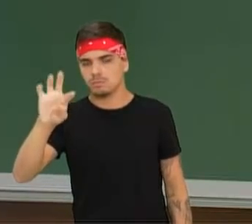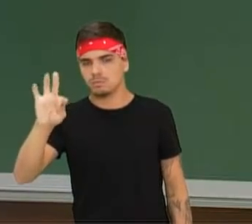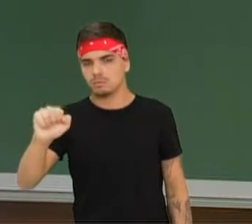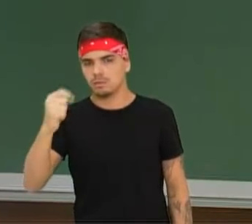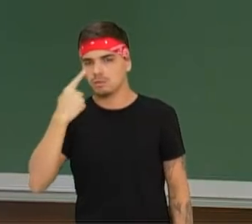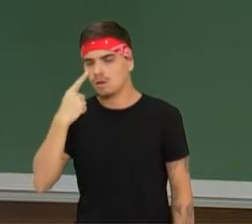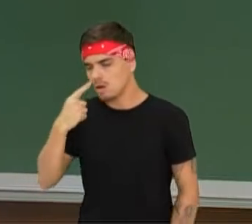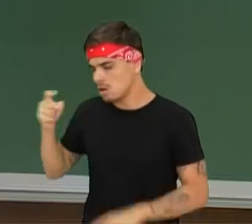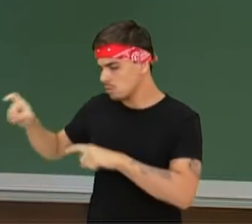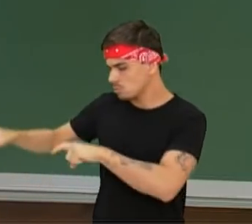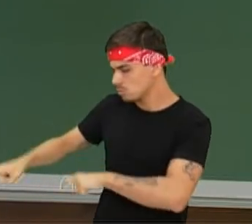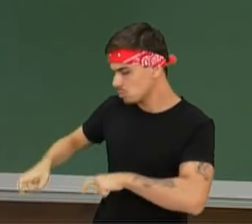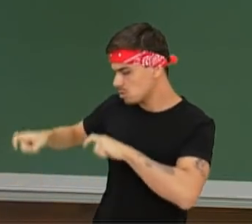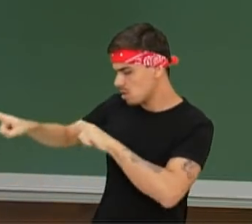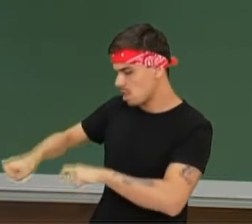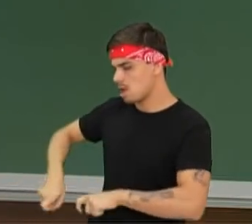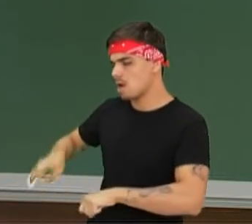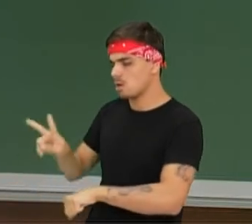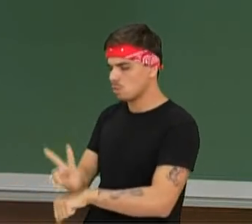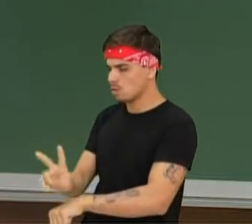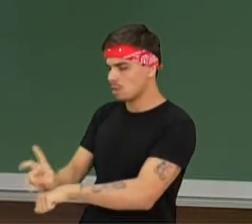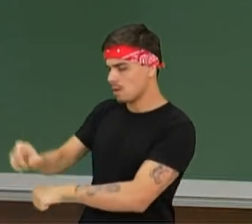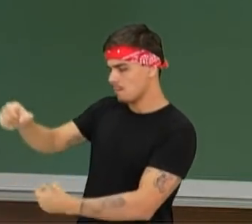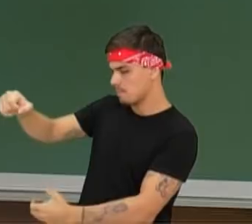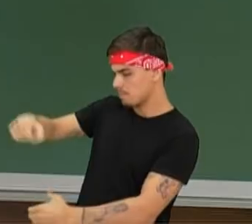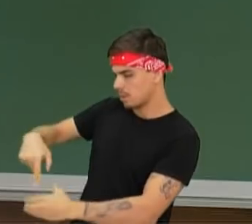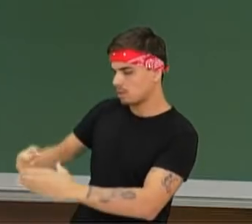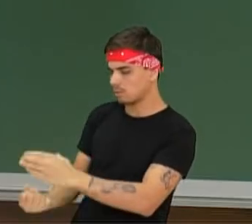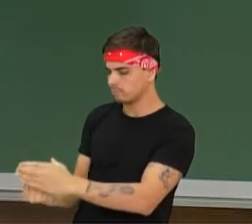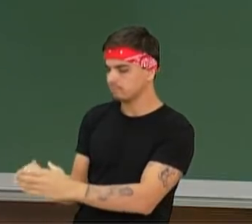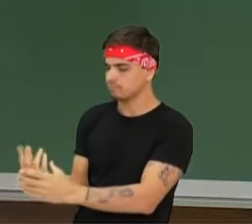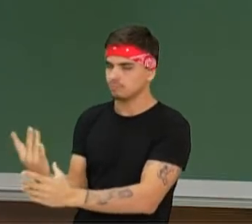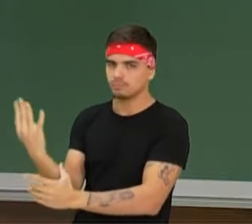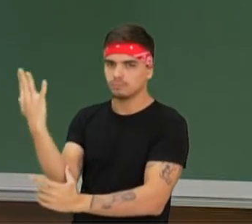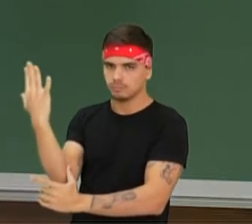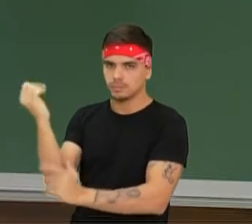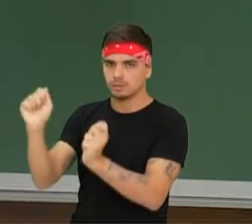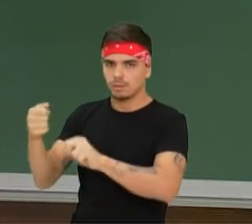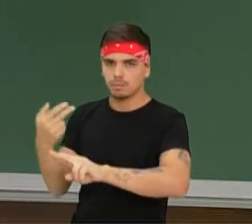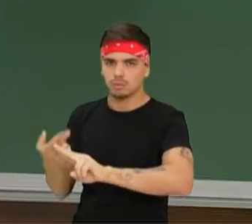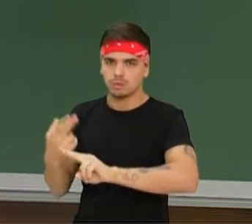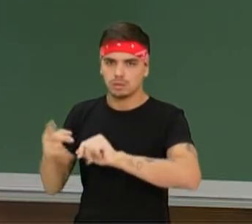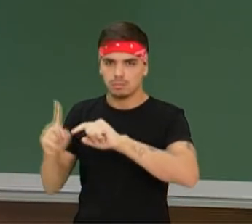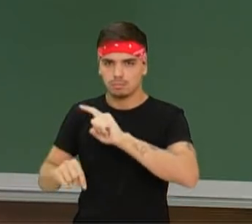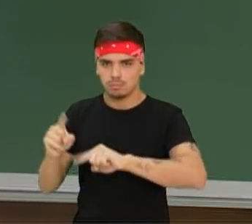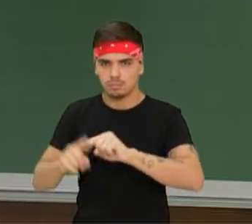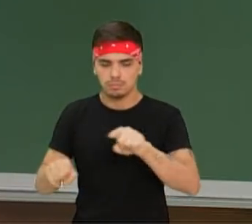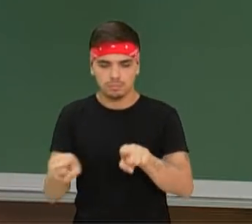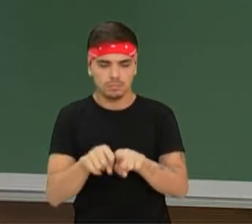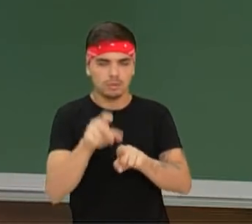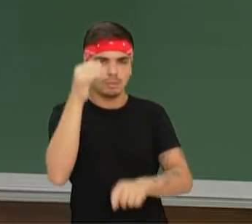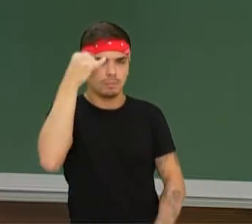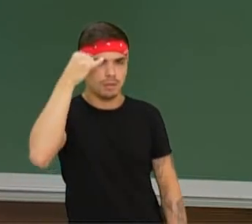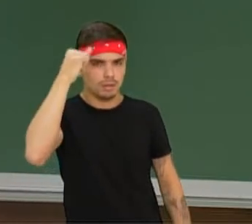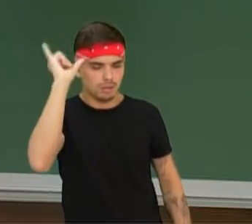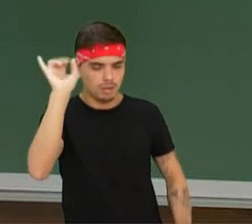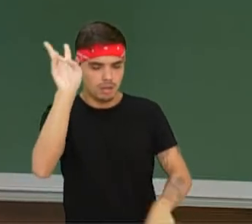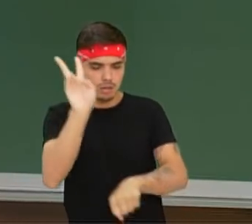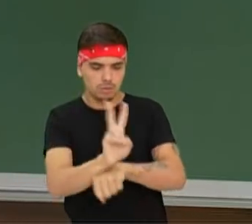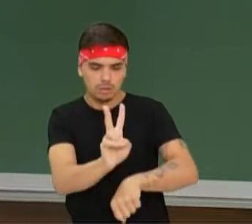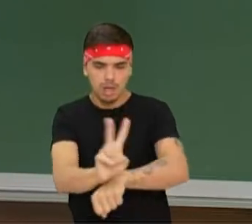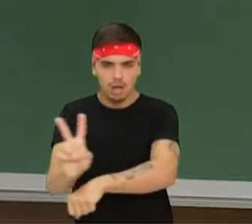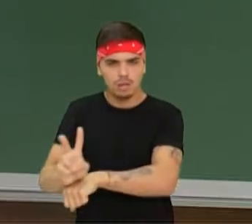o cultivo, né? Quando o homem planta para que ele possa utilizar aquele produto. A pecuária, criação